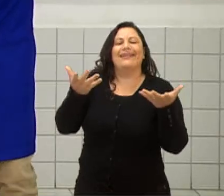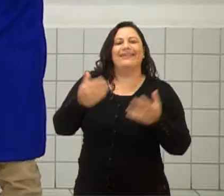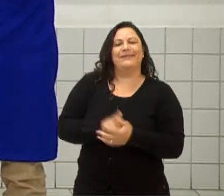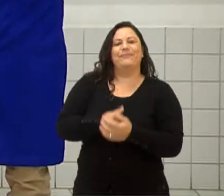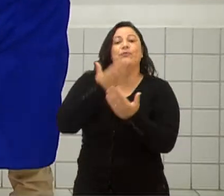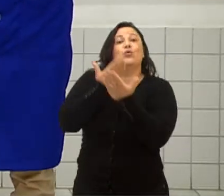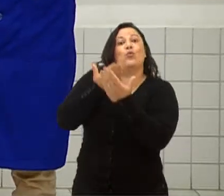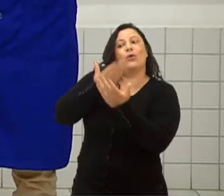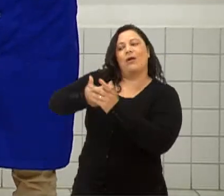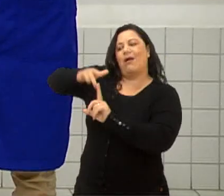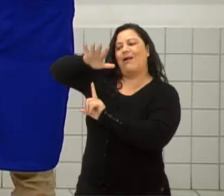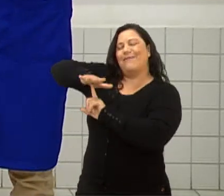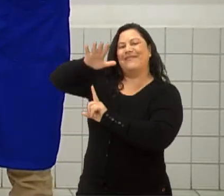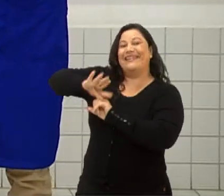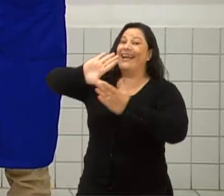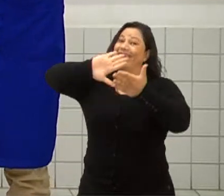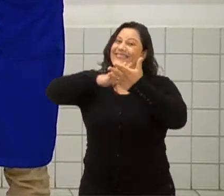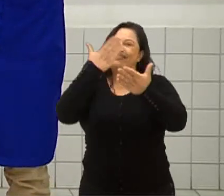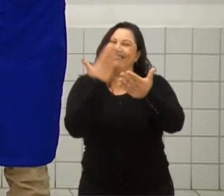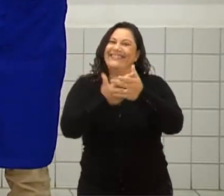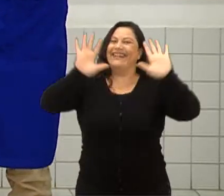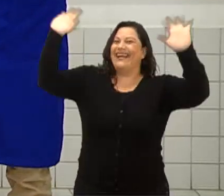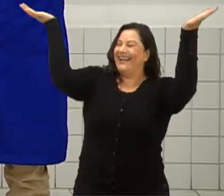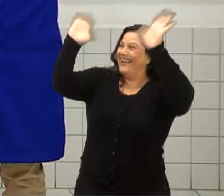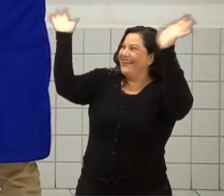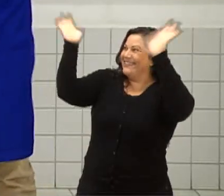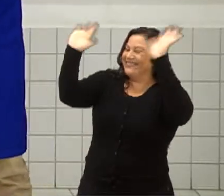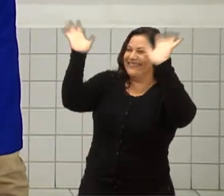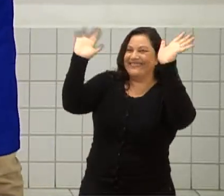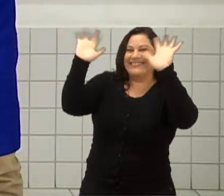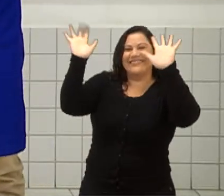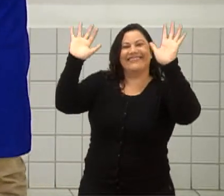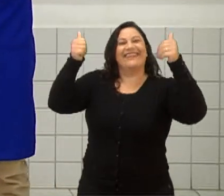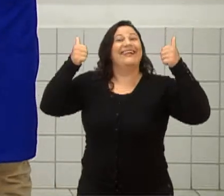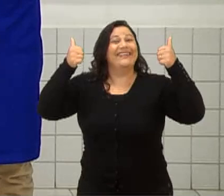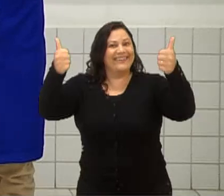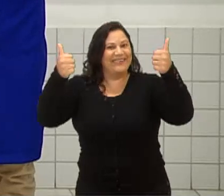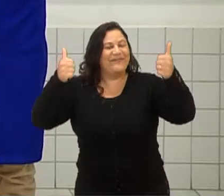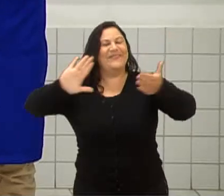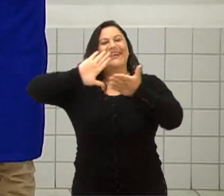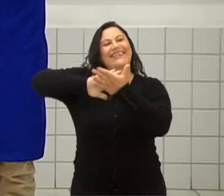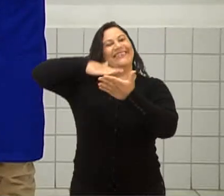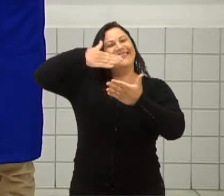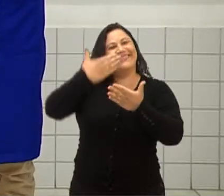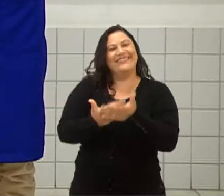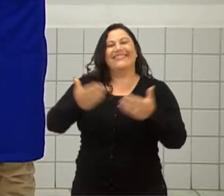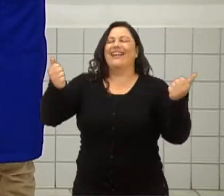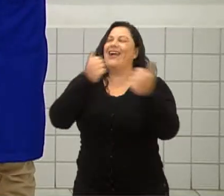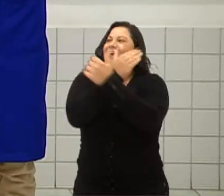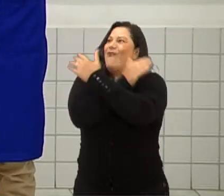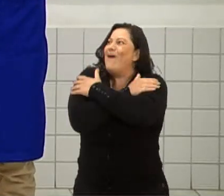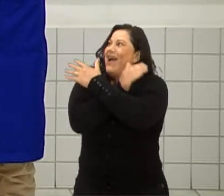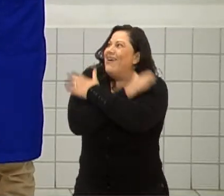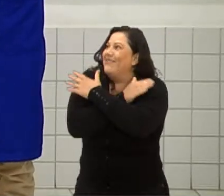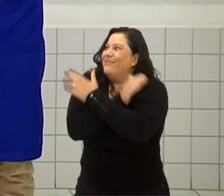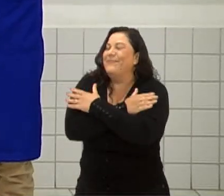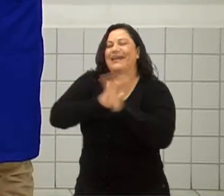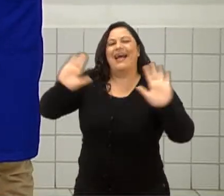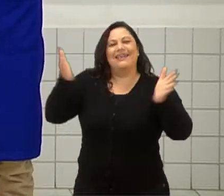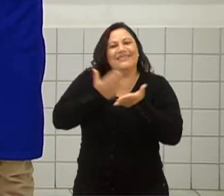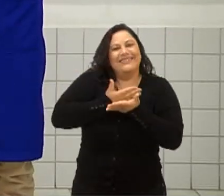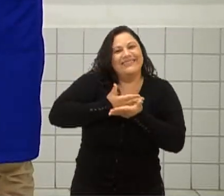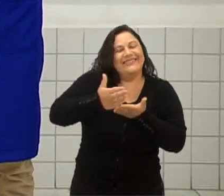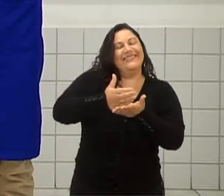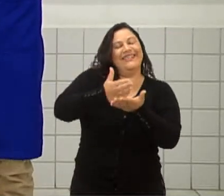Tô curioso. Os nossos intérpretes de Libras. Olha, esse pessoal que tem trabalhado muito desde o início aí do programa da Aula Paraná.